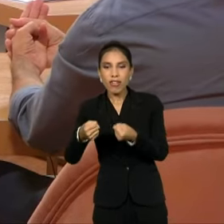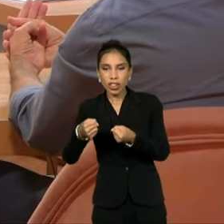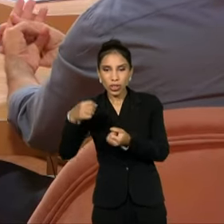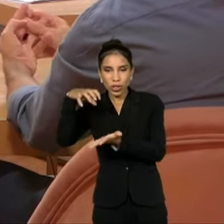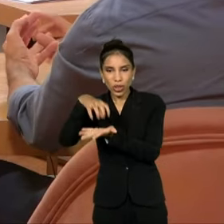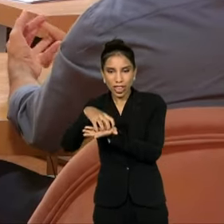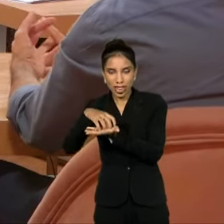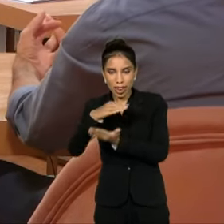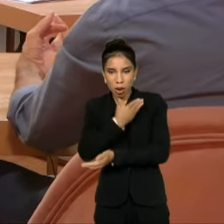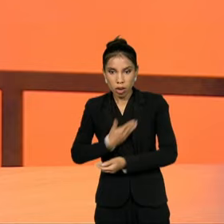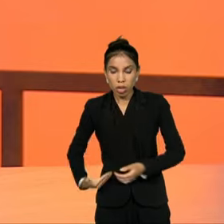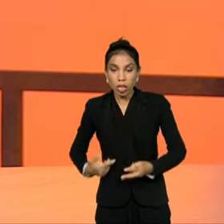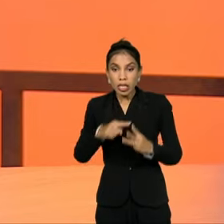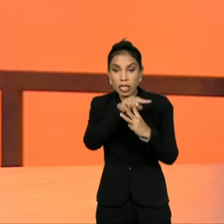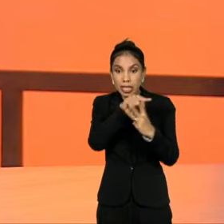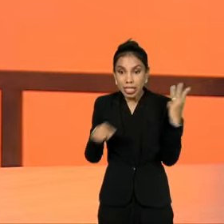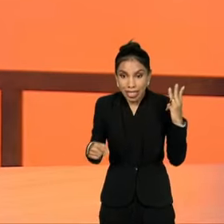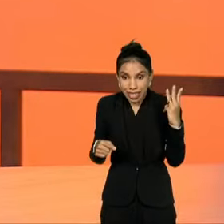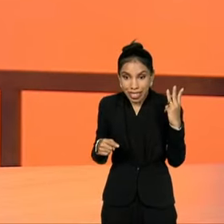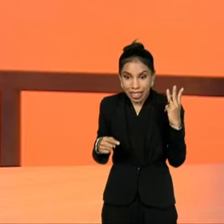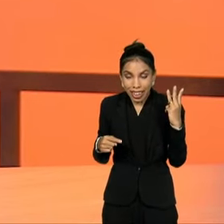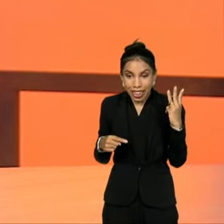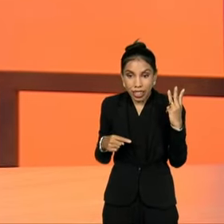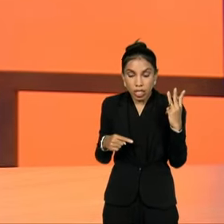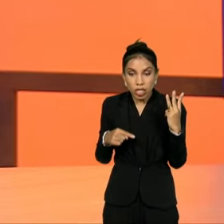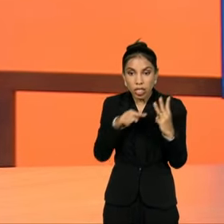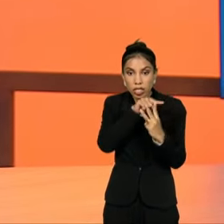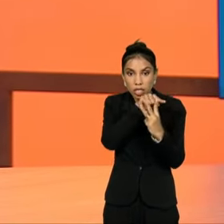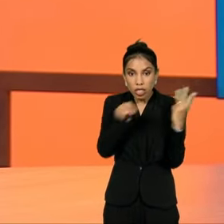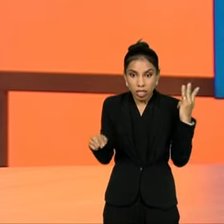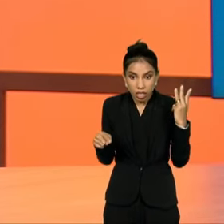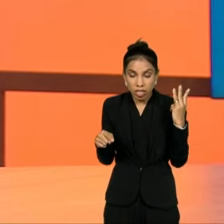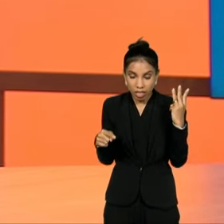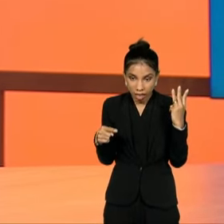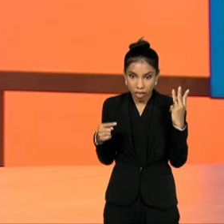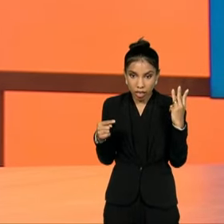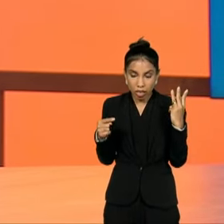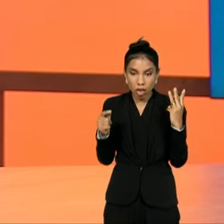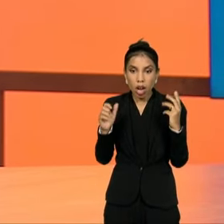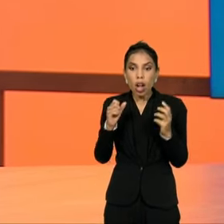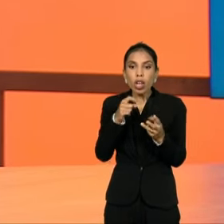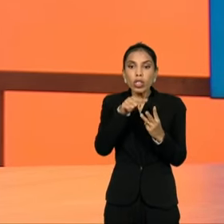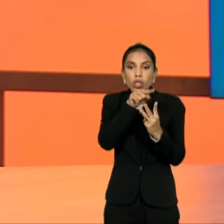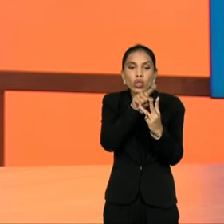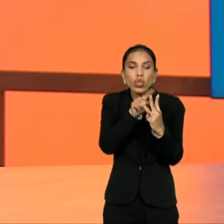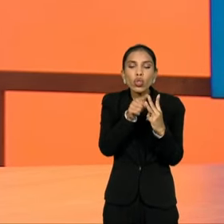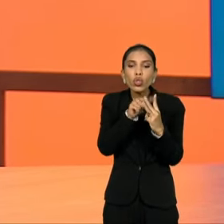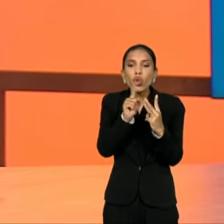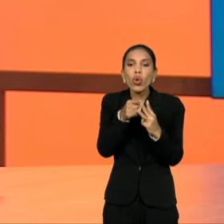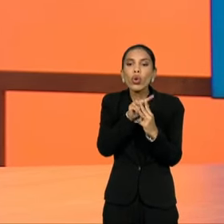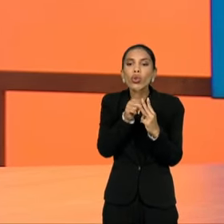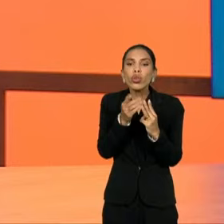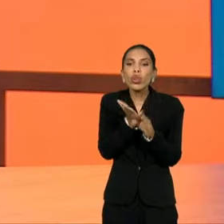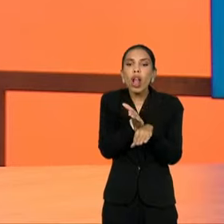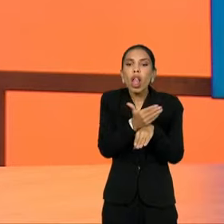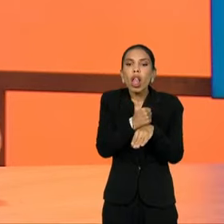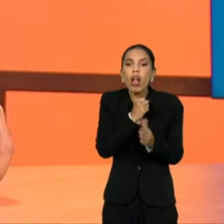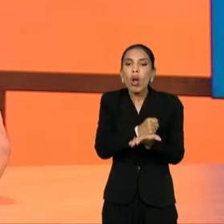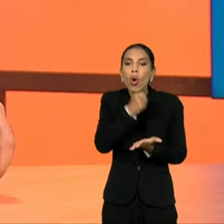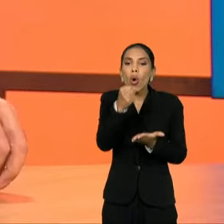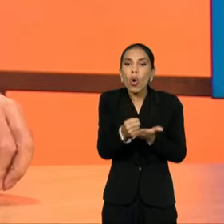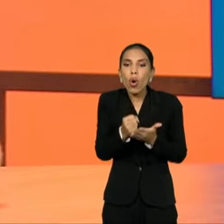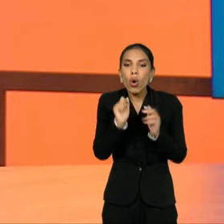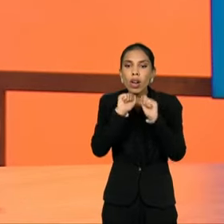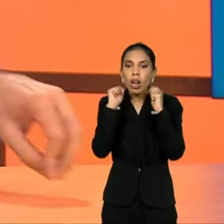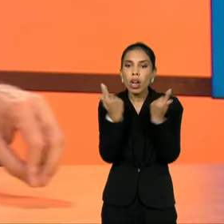três assassinos, dois tinham recentemente sido contratados pela Alerj para trabalhar. E o presidente da Alerj até